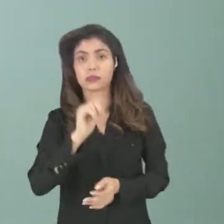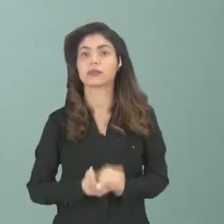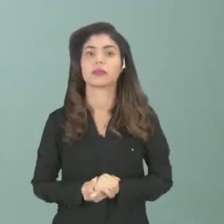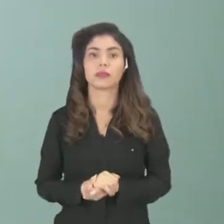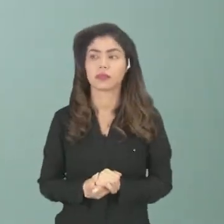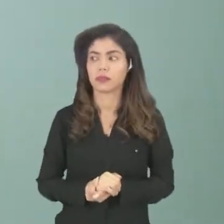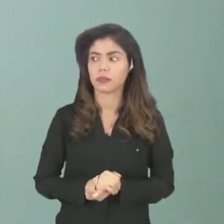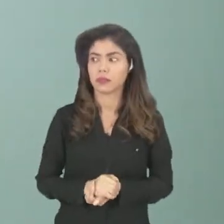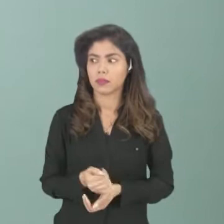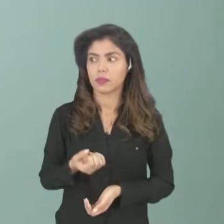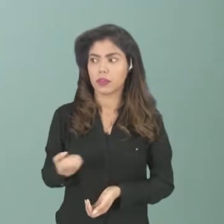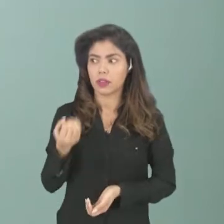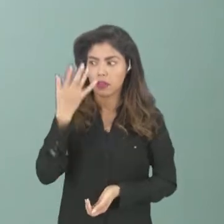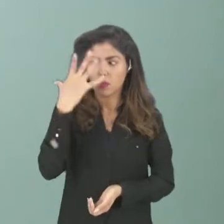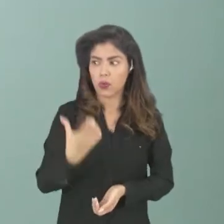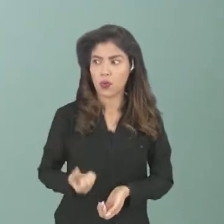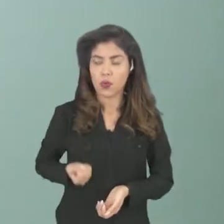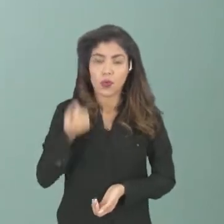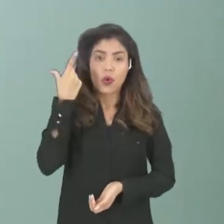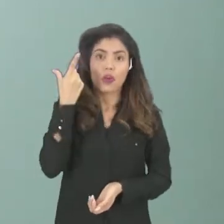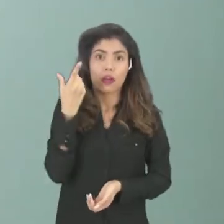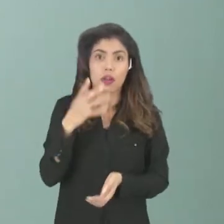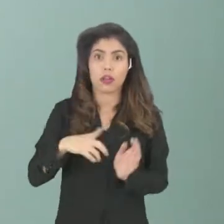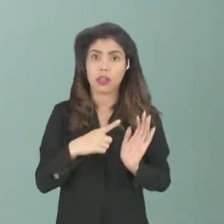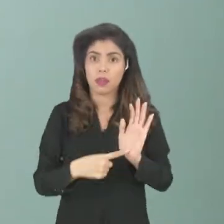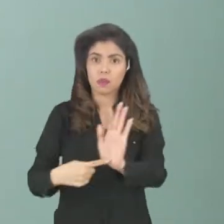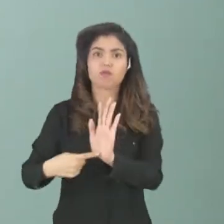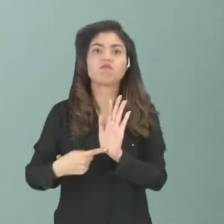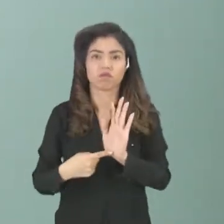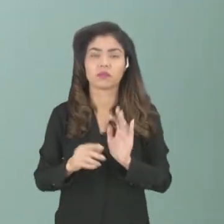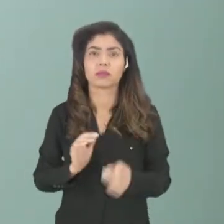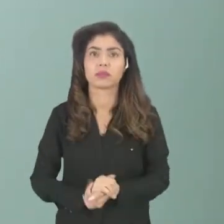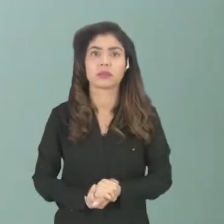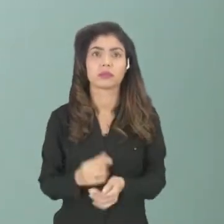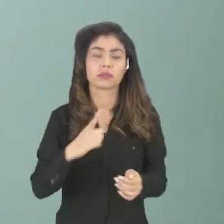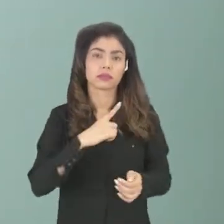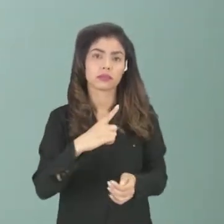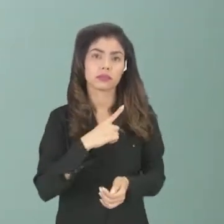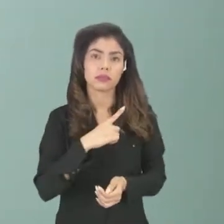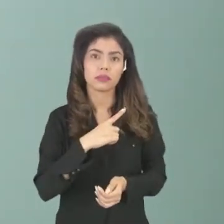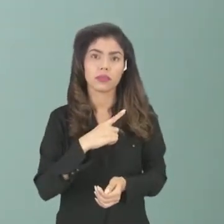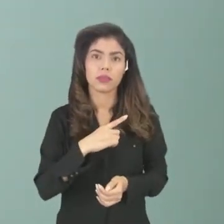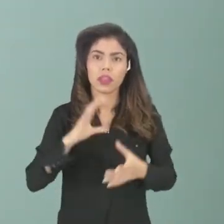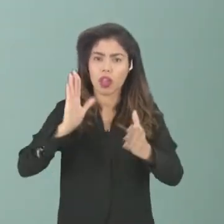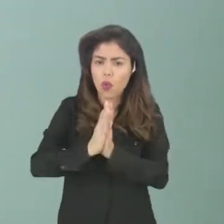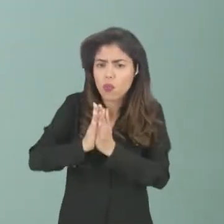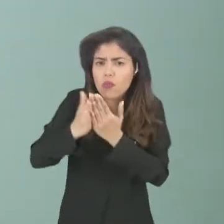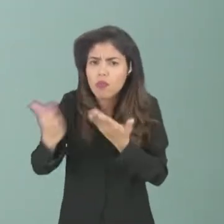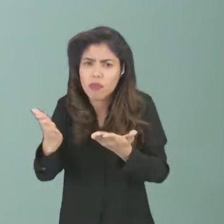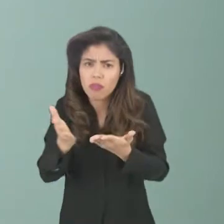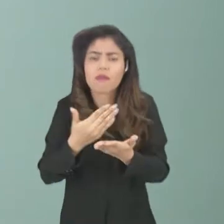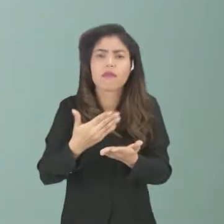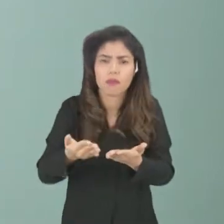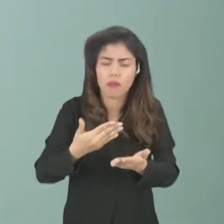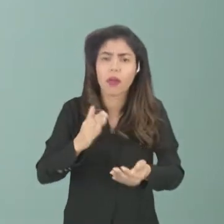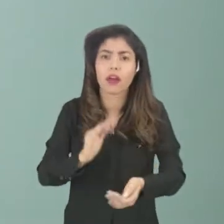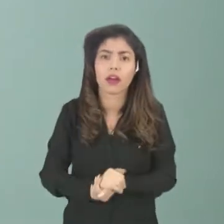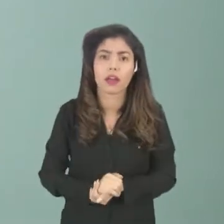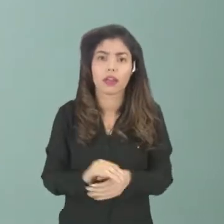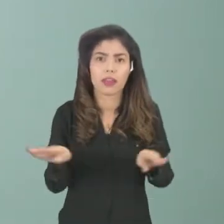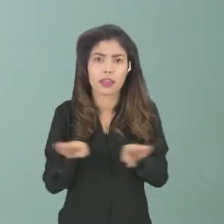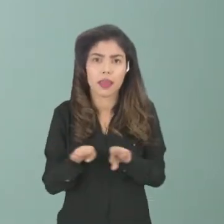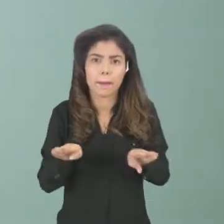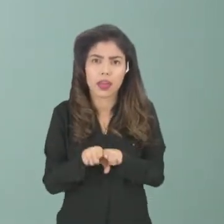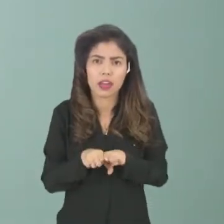falar bem de Rousseau porque eu fiz iniciação científica sobre ele. Então, ele tem um livro que é As Confissões. Ele era uma